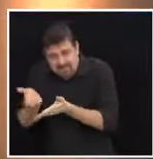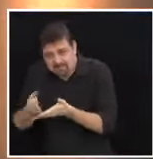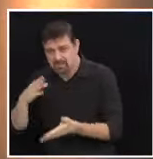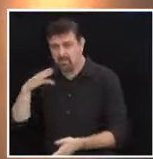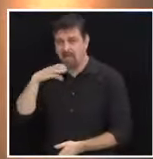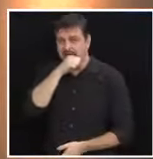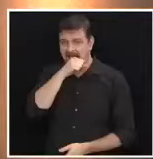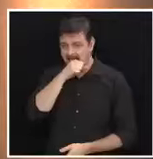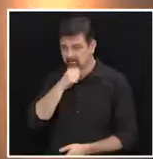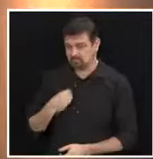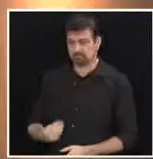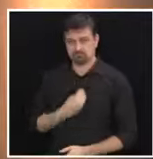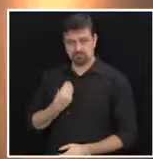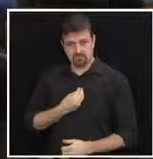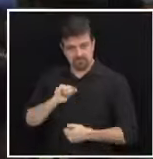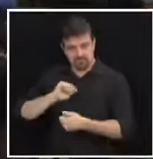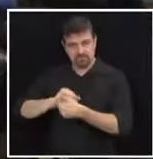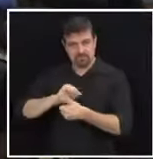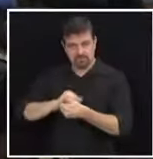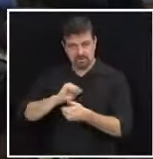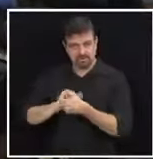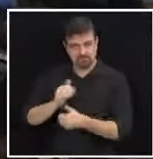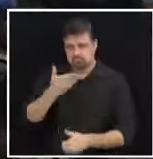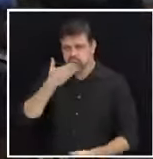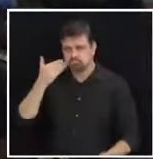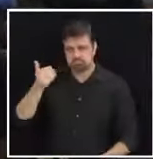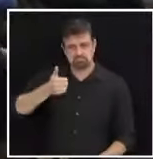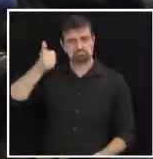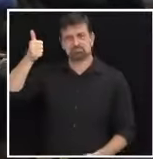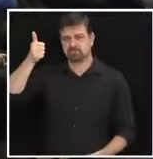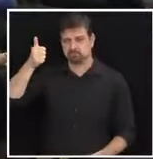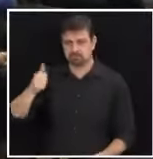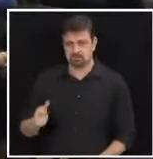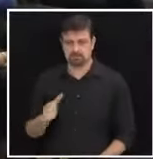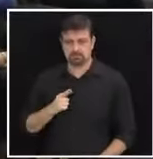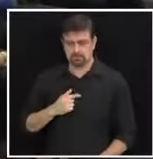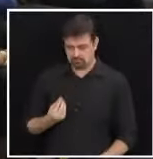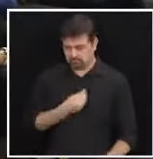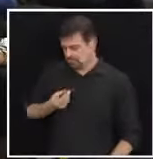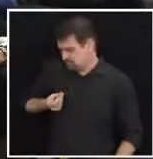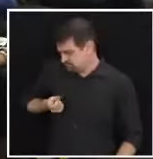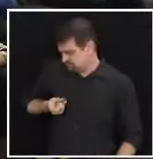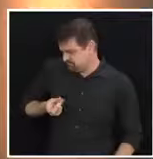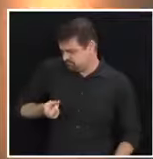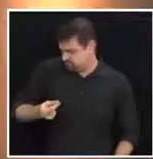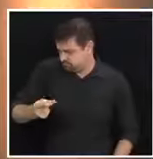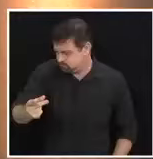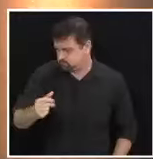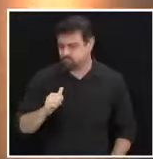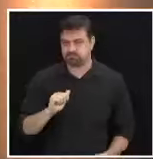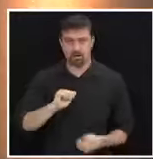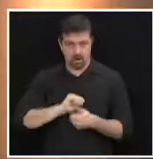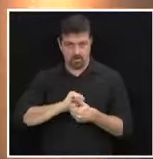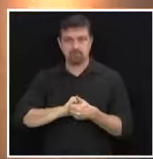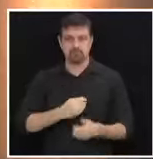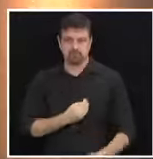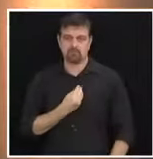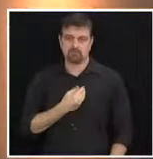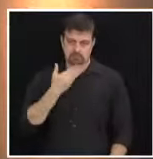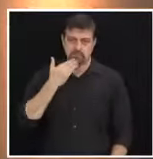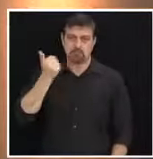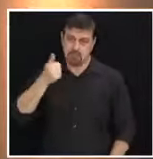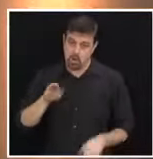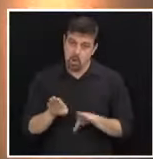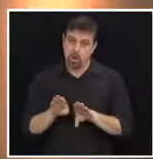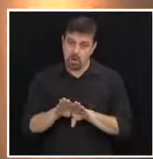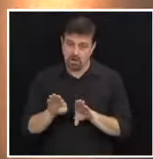mais chances você vai ter na sua qualidade de vida, né, na longevidade de vida e na qualidade de vida que você vai poder ter. E